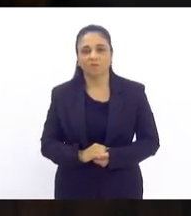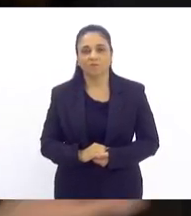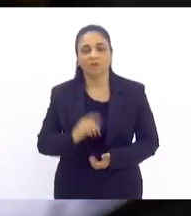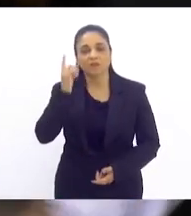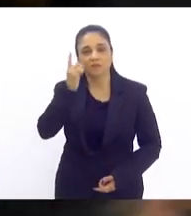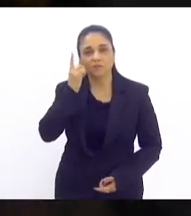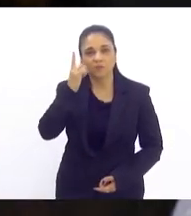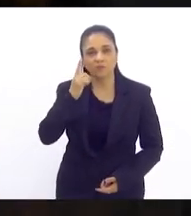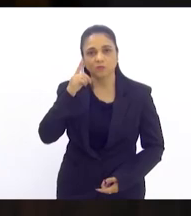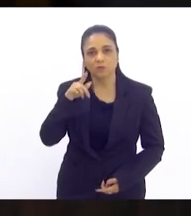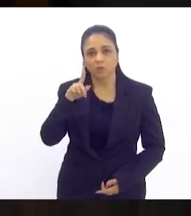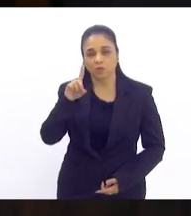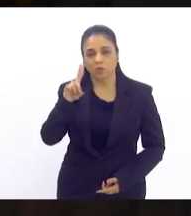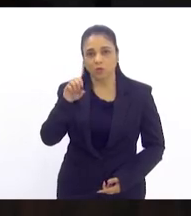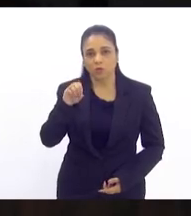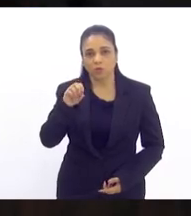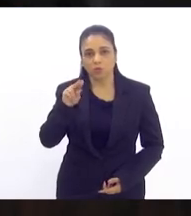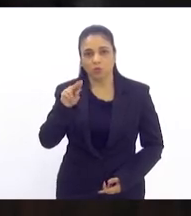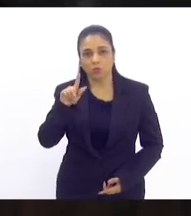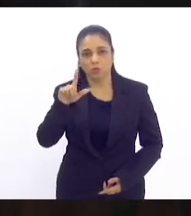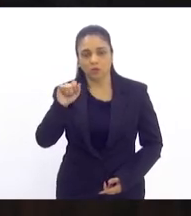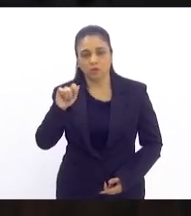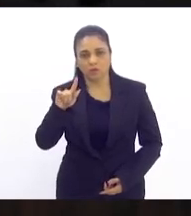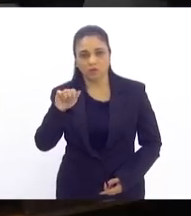Deputado Douglas ruas